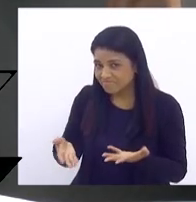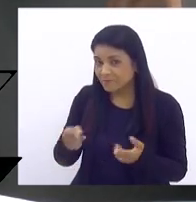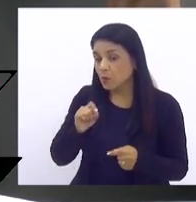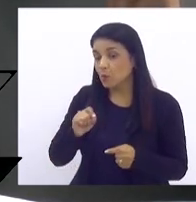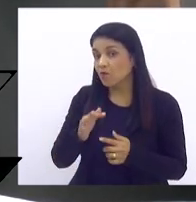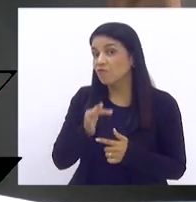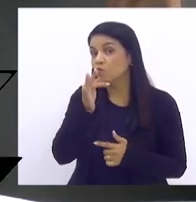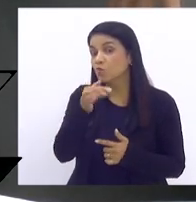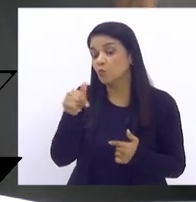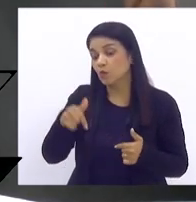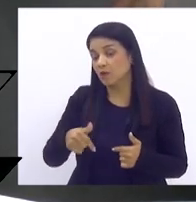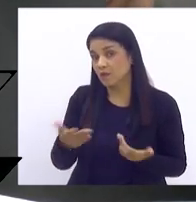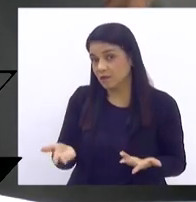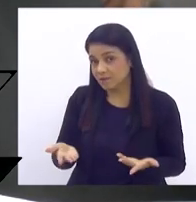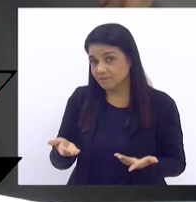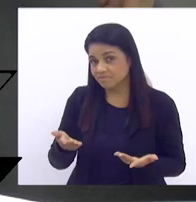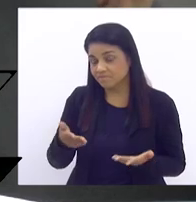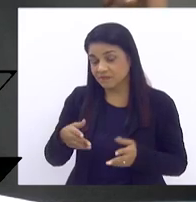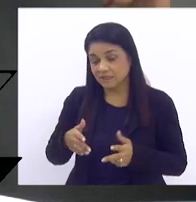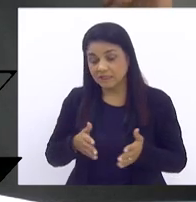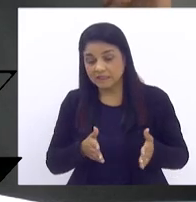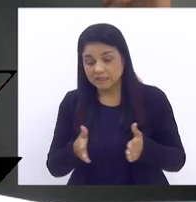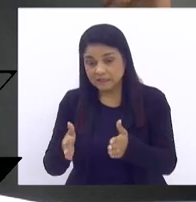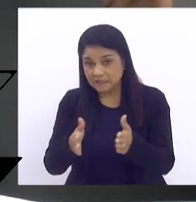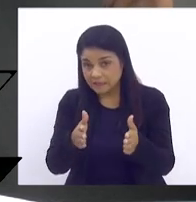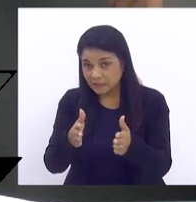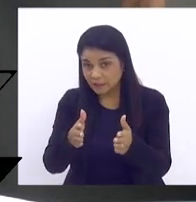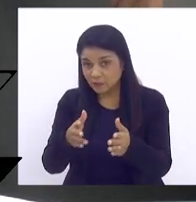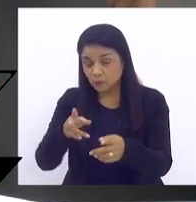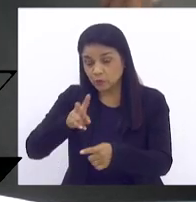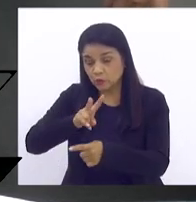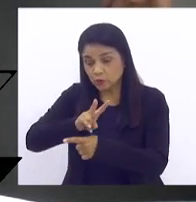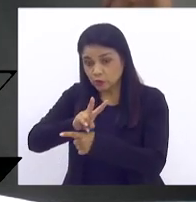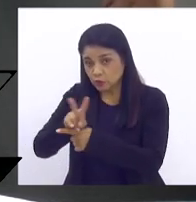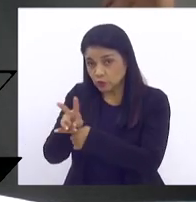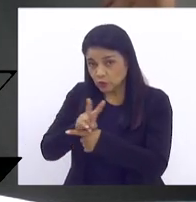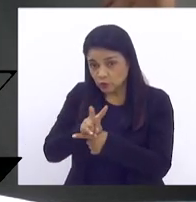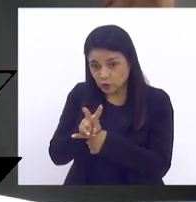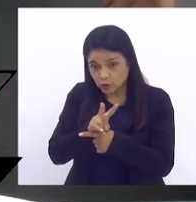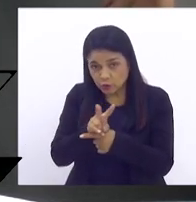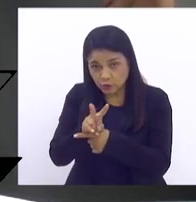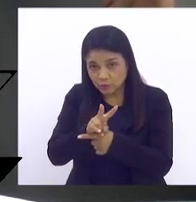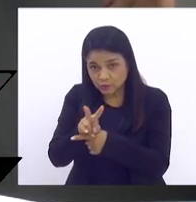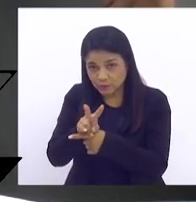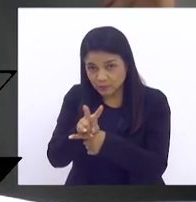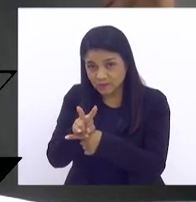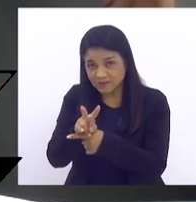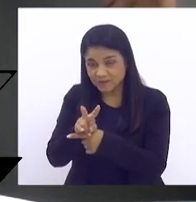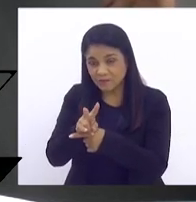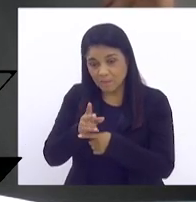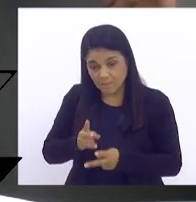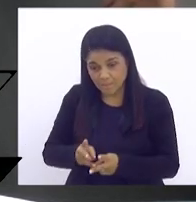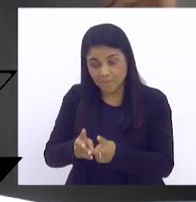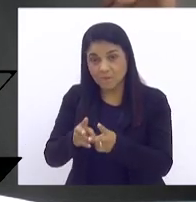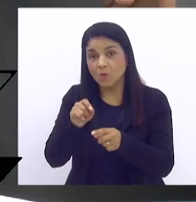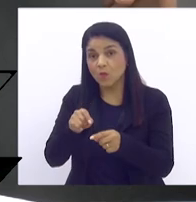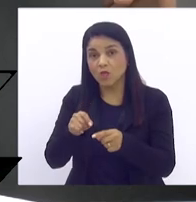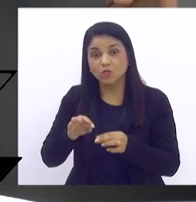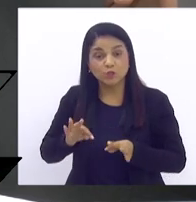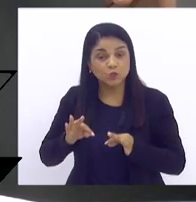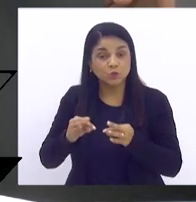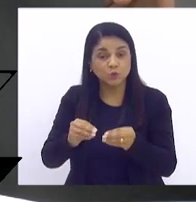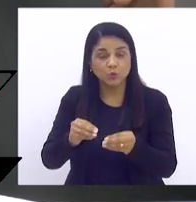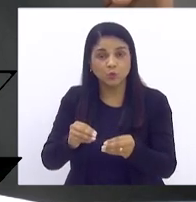Rio de proteção permanente são todos os cursos d'água, não somente aqueles que têm